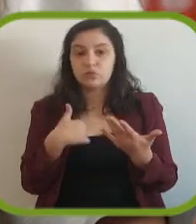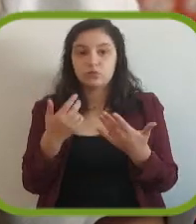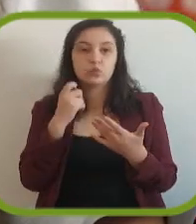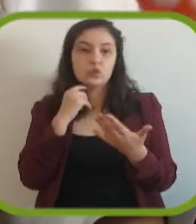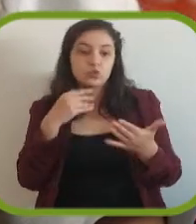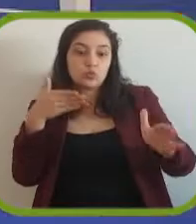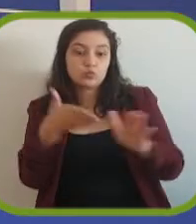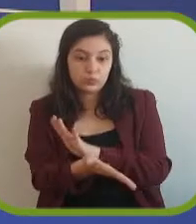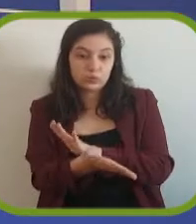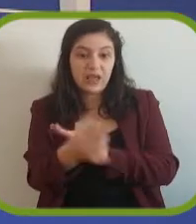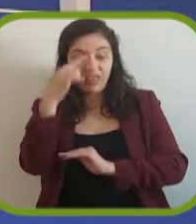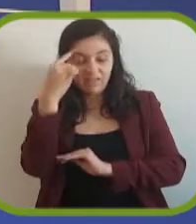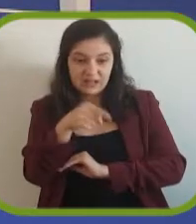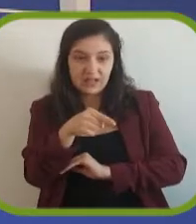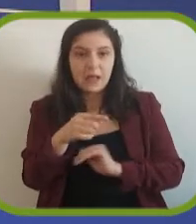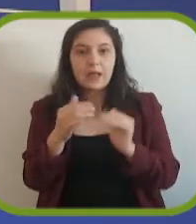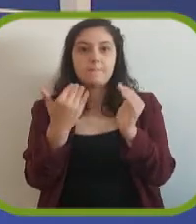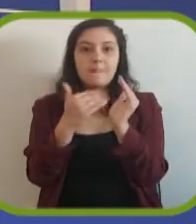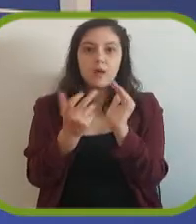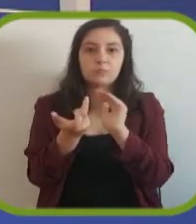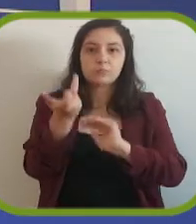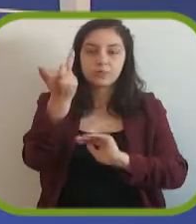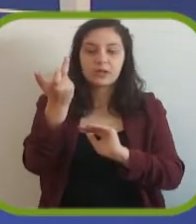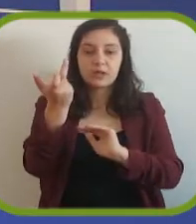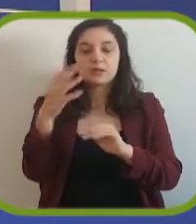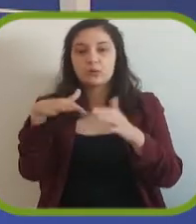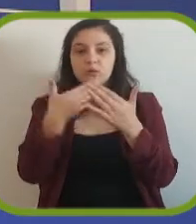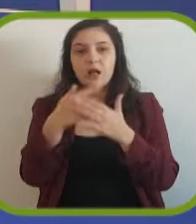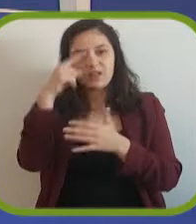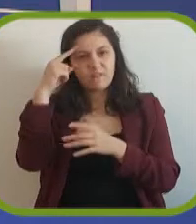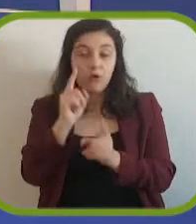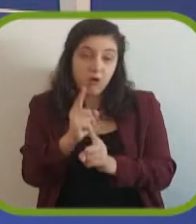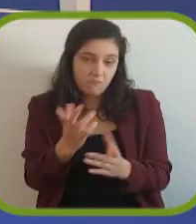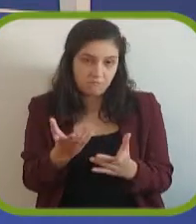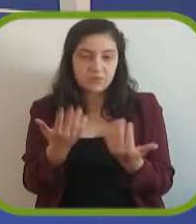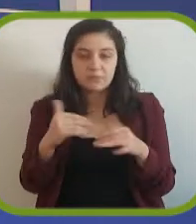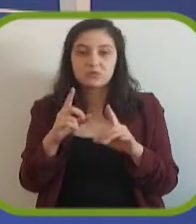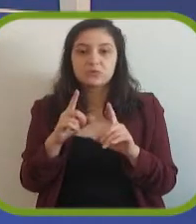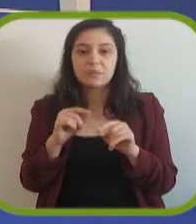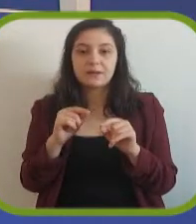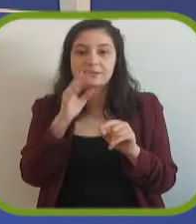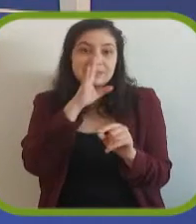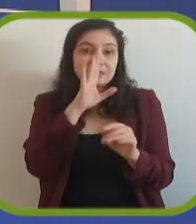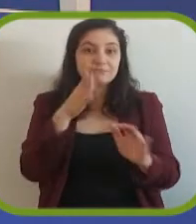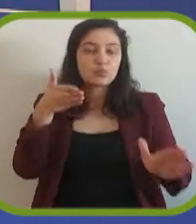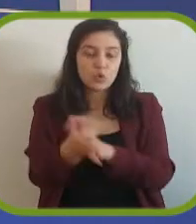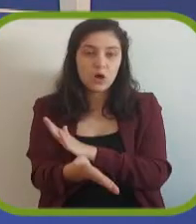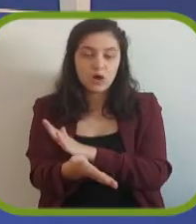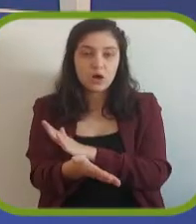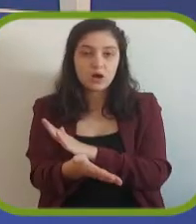num determinado curso, que já de si tende a ter médias mais altas e por aí diante, e, portanto, isso já é uma dificuldade, mas mesmo entrando, não